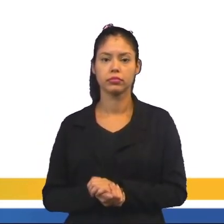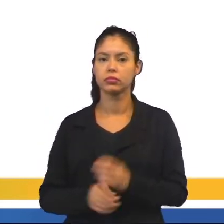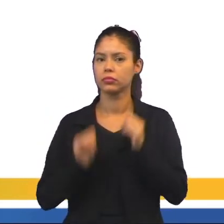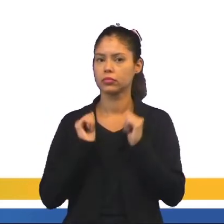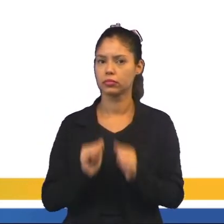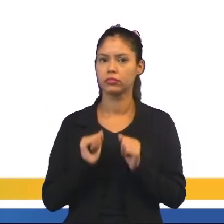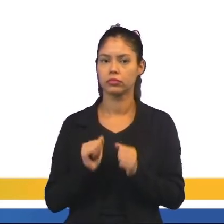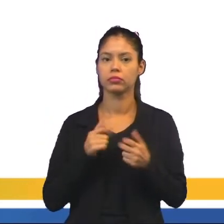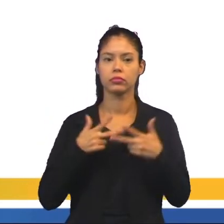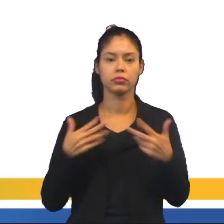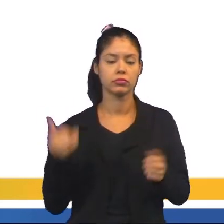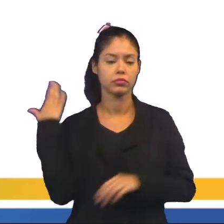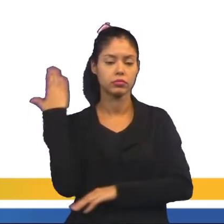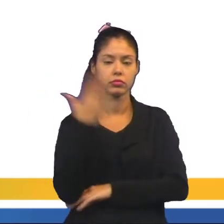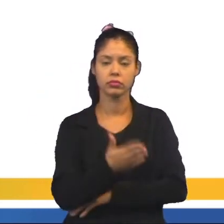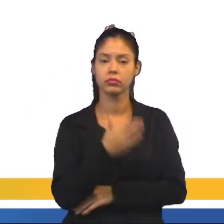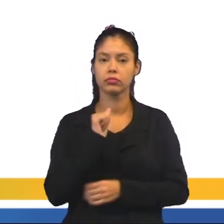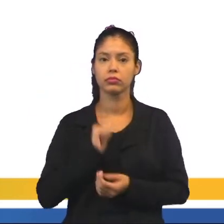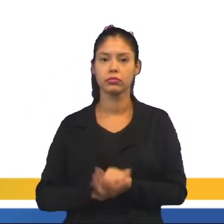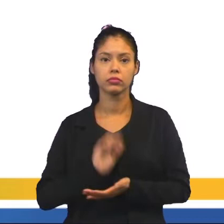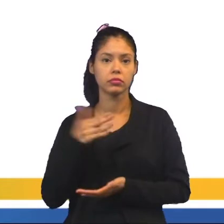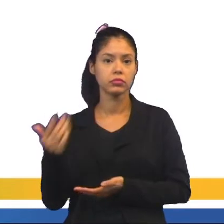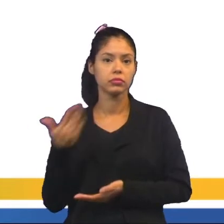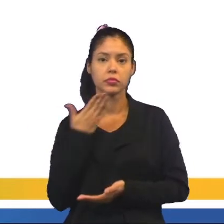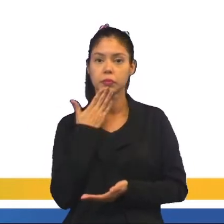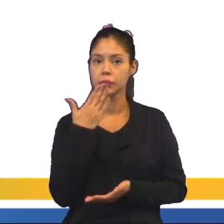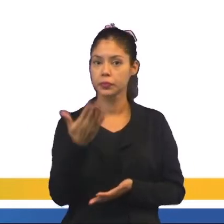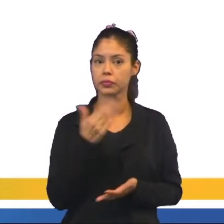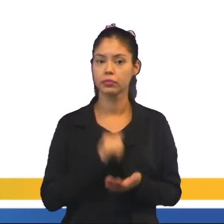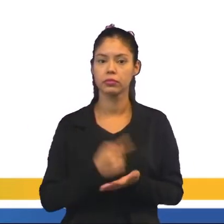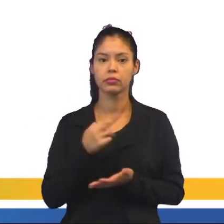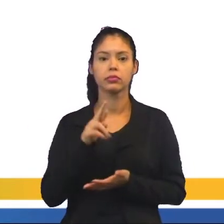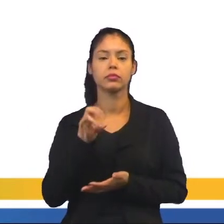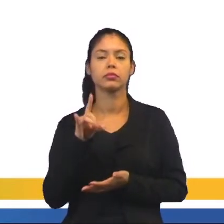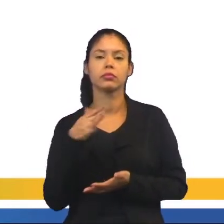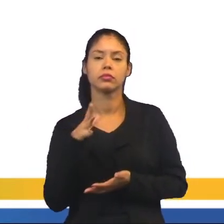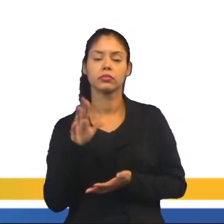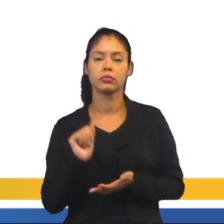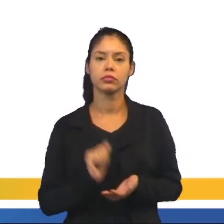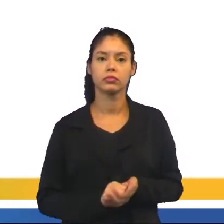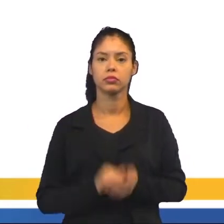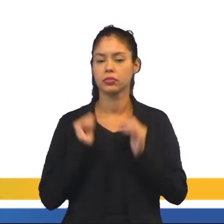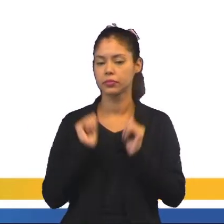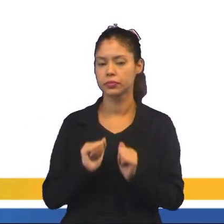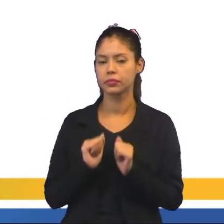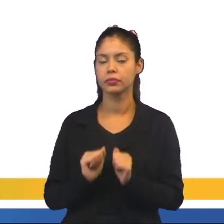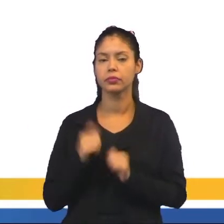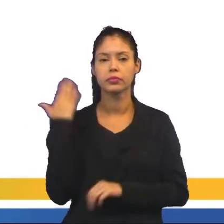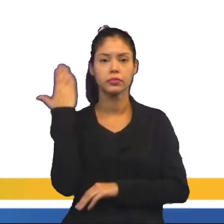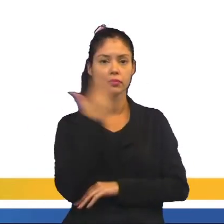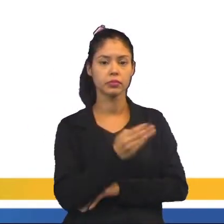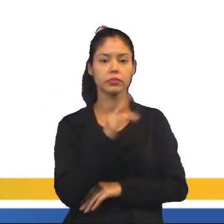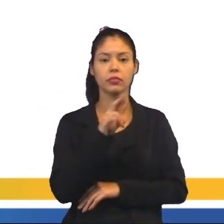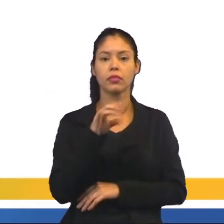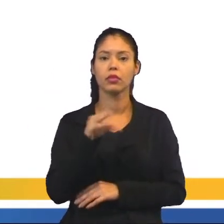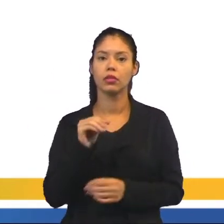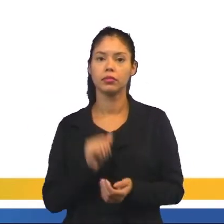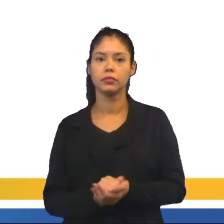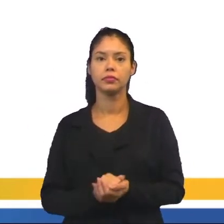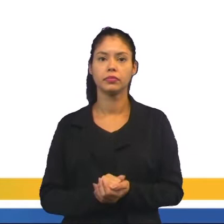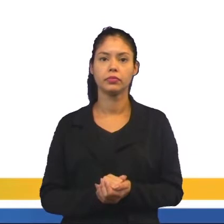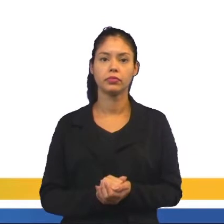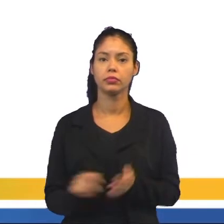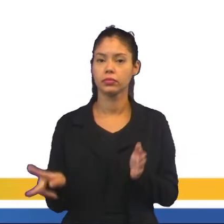ele pode ser um objeto direto que é quando ele não pede preposição e ele pode ser um objeto indireto quando ele